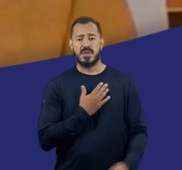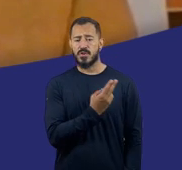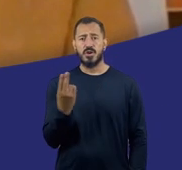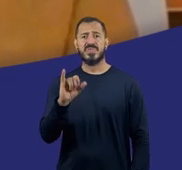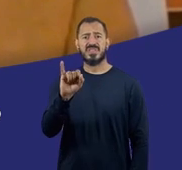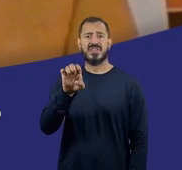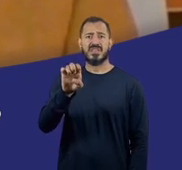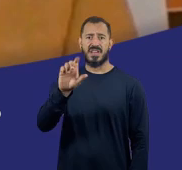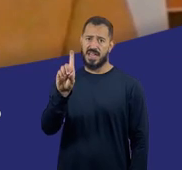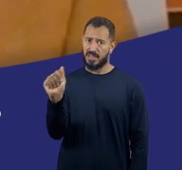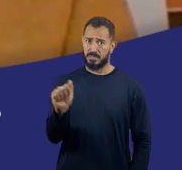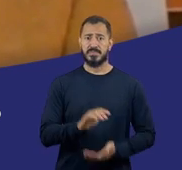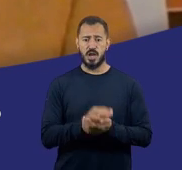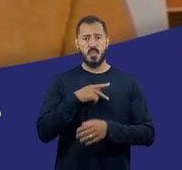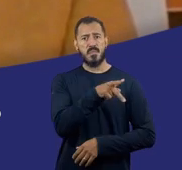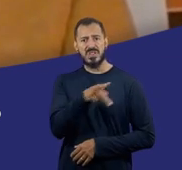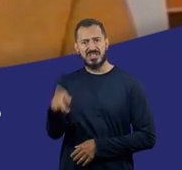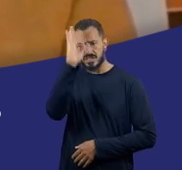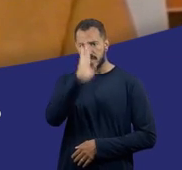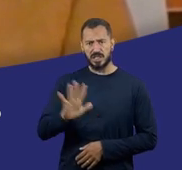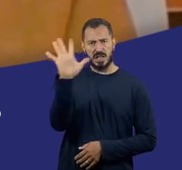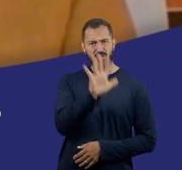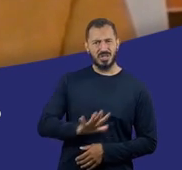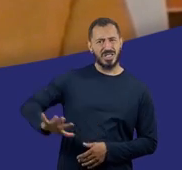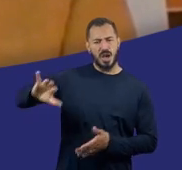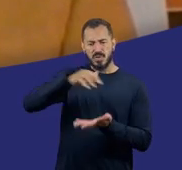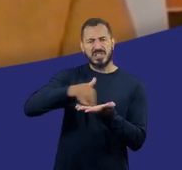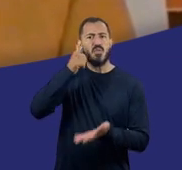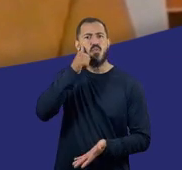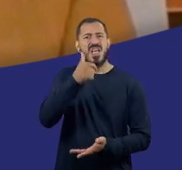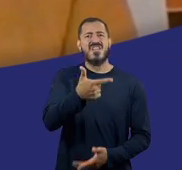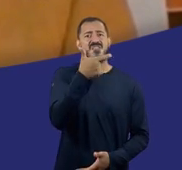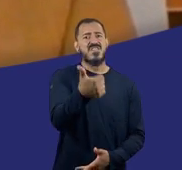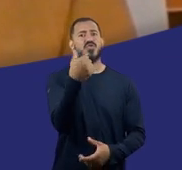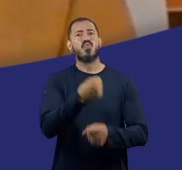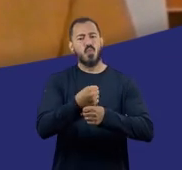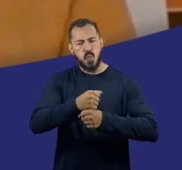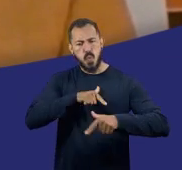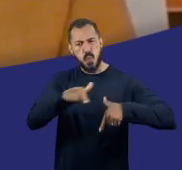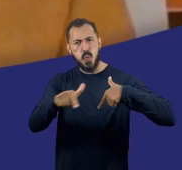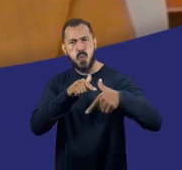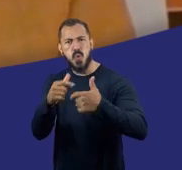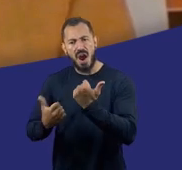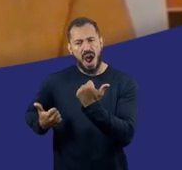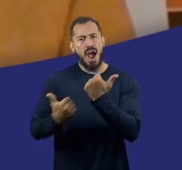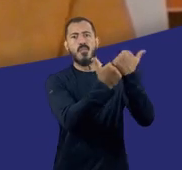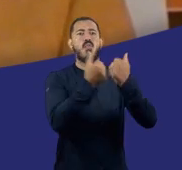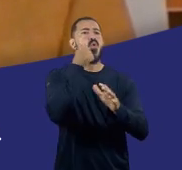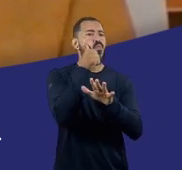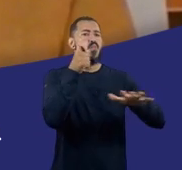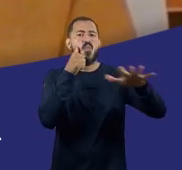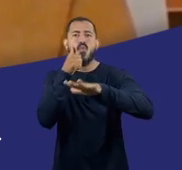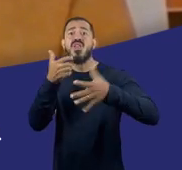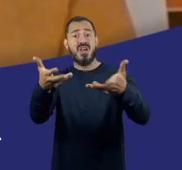Olá, eu sou Ieda Cruz, presidente nacional do Secretariado da Mulher, PSDB Mulher. Há 21 anos, trabalhamos para capacitar e dar apoio a